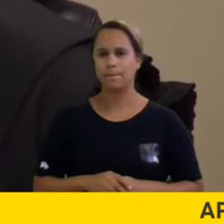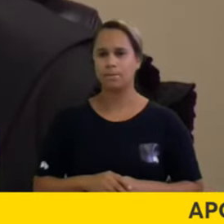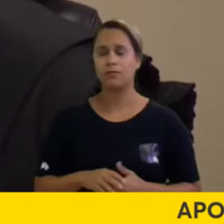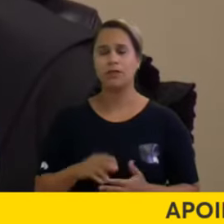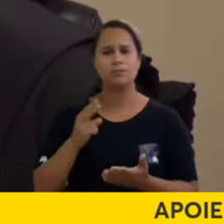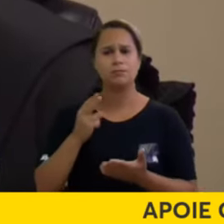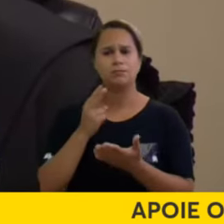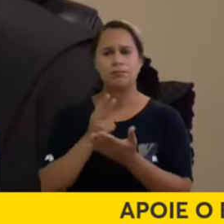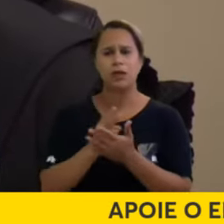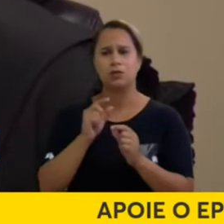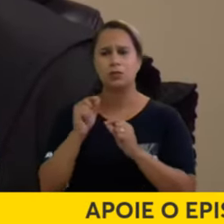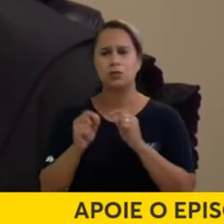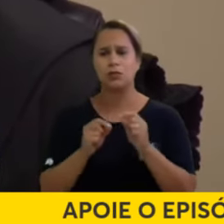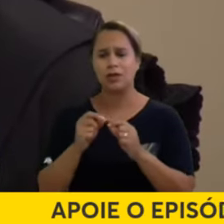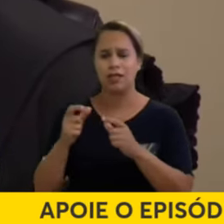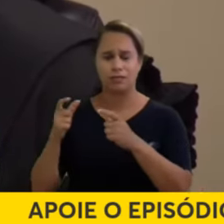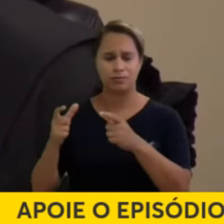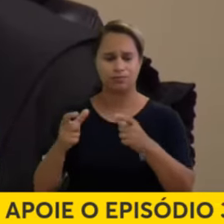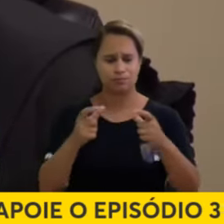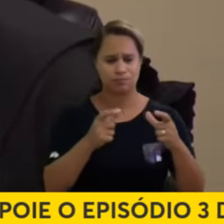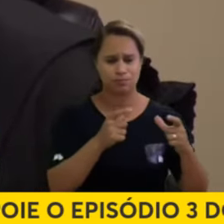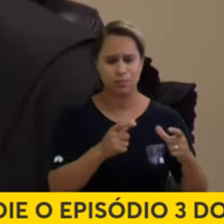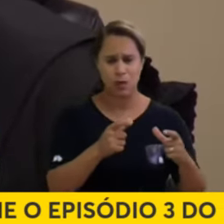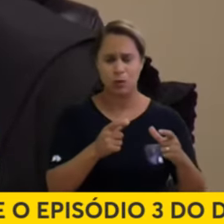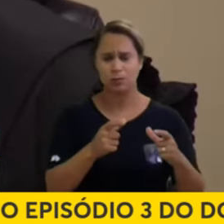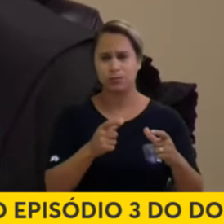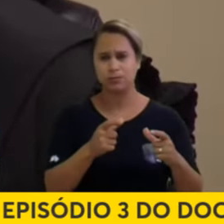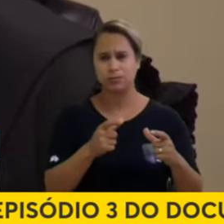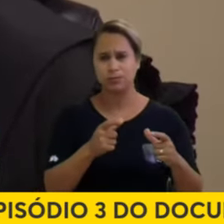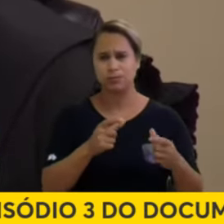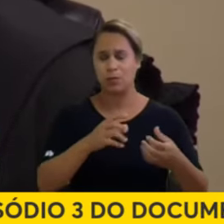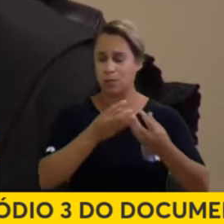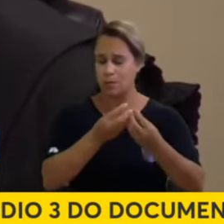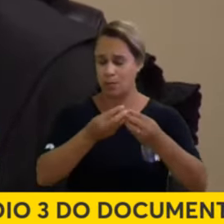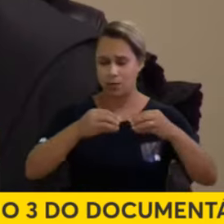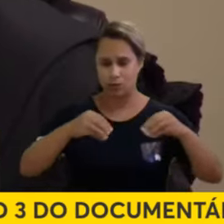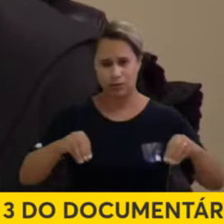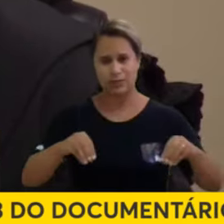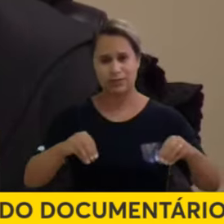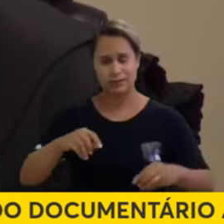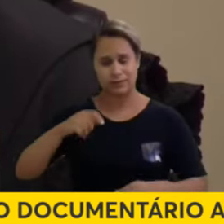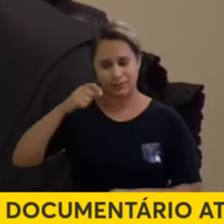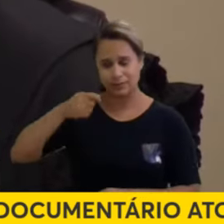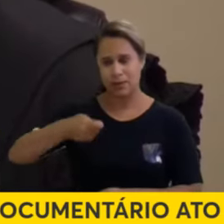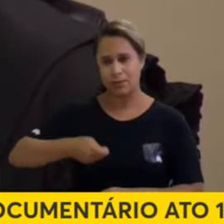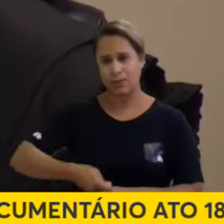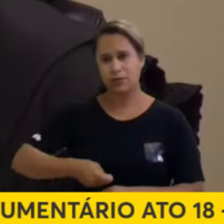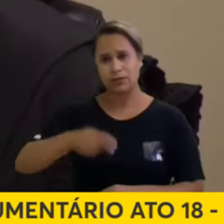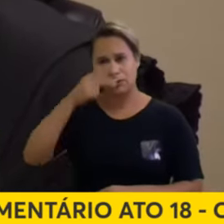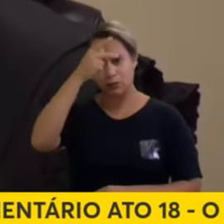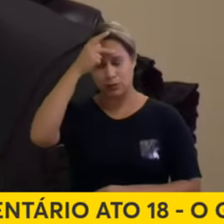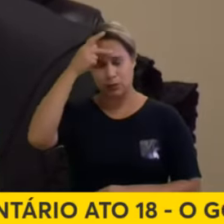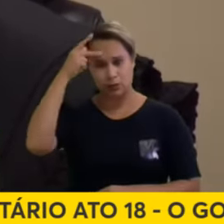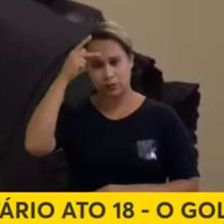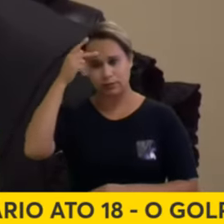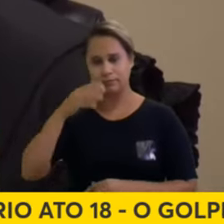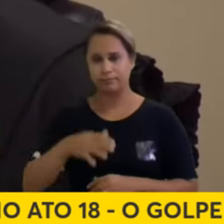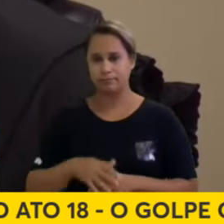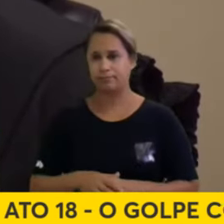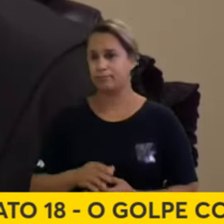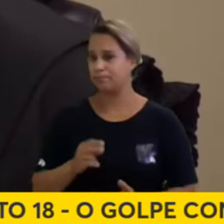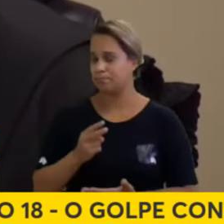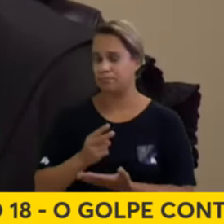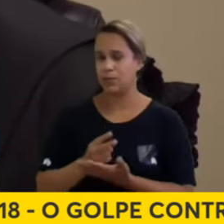face de situações locais graves que prejudiquem a livre determinação das pessoas assim mesmo diante das massivas campanhas